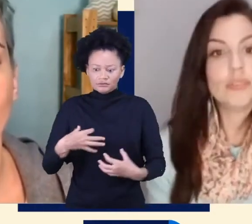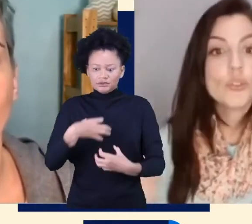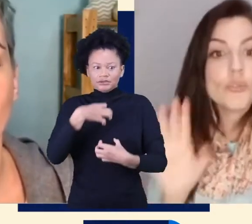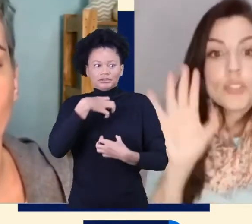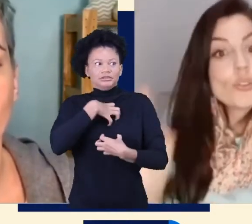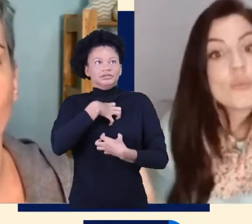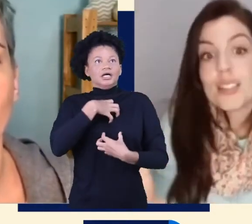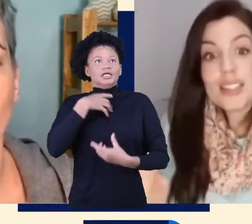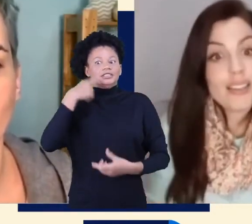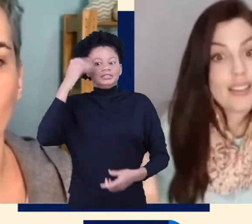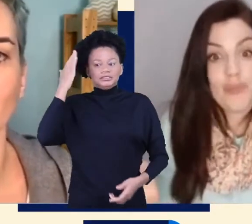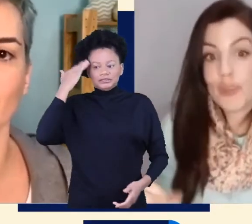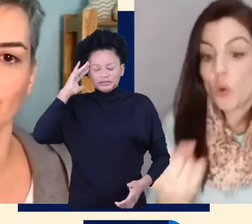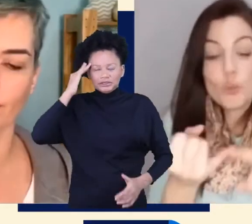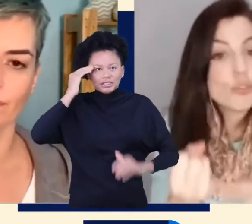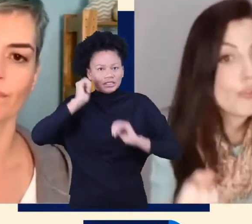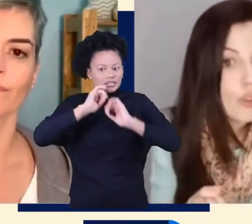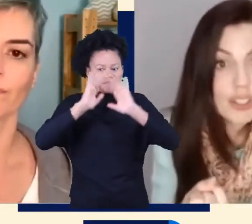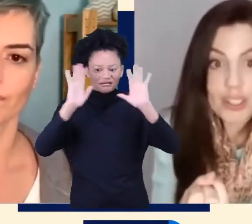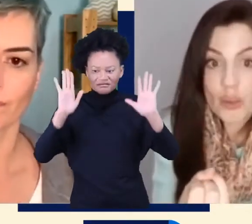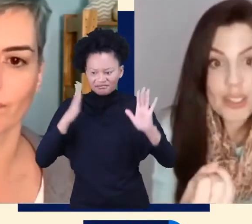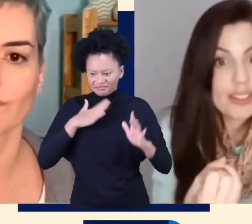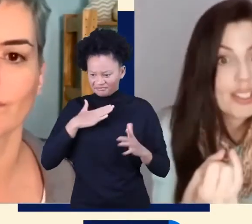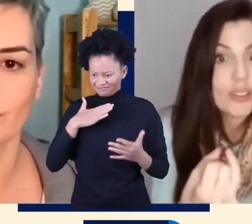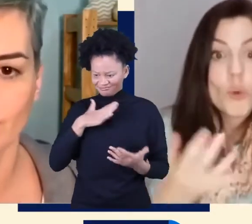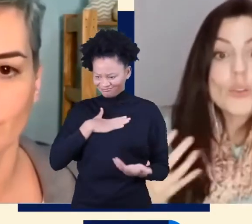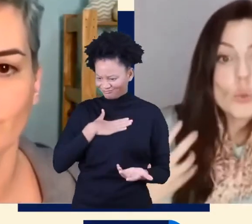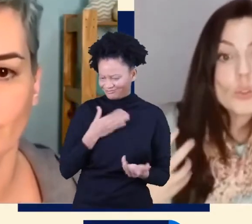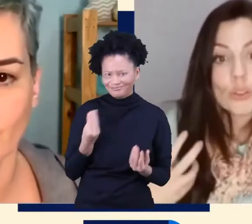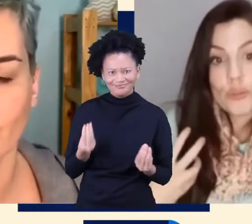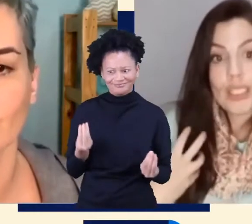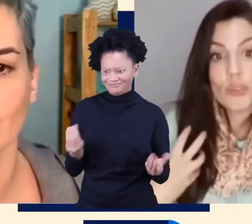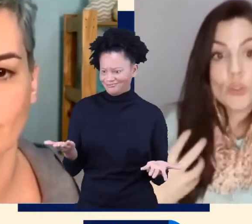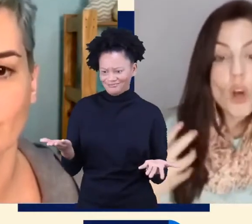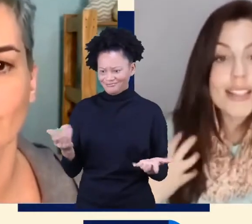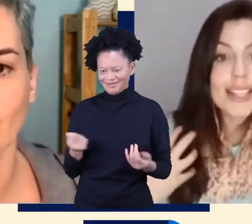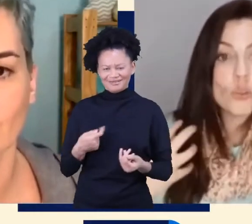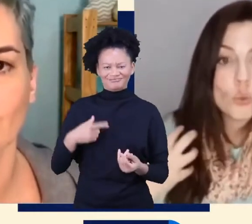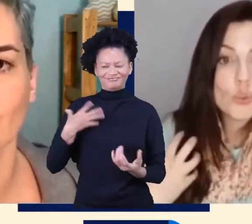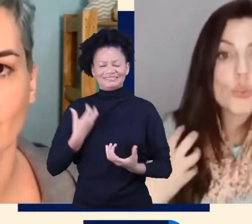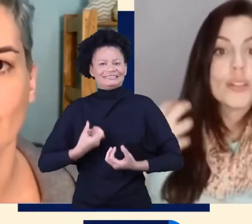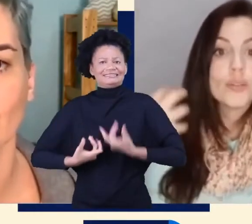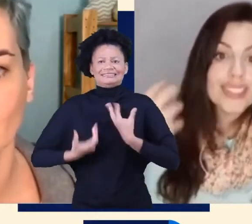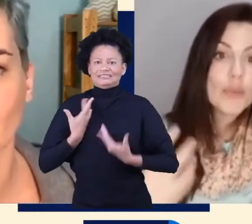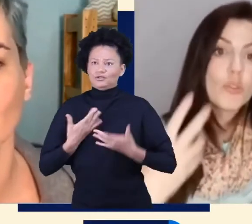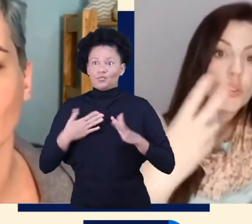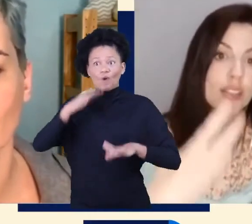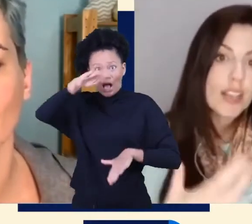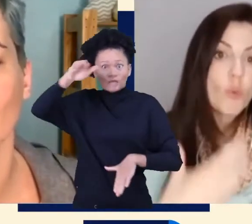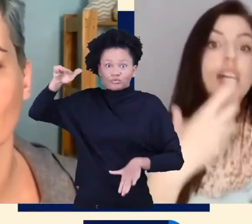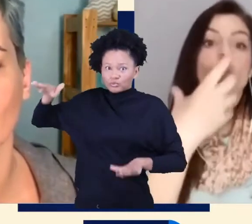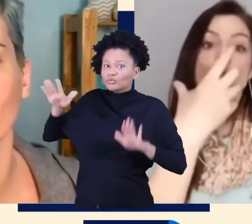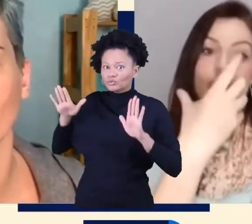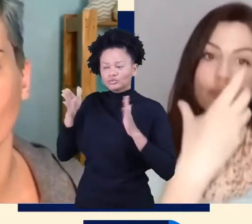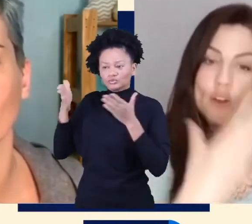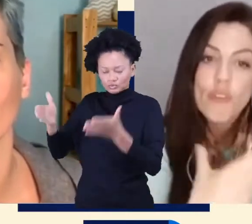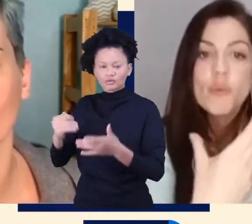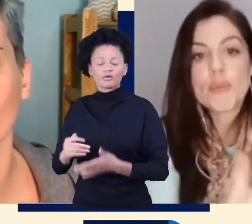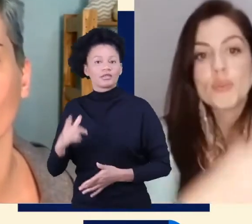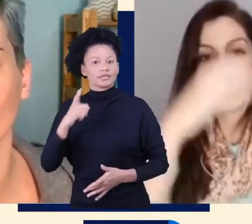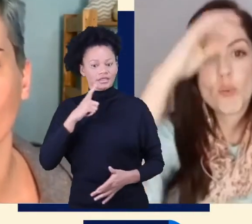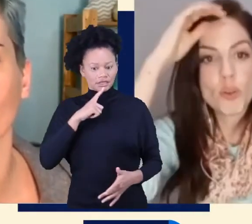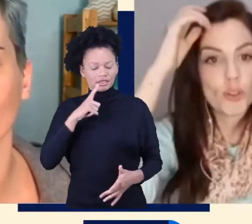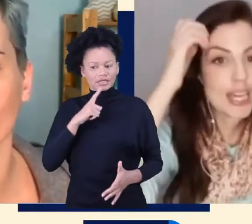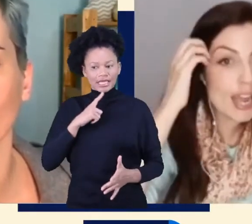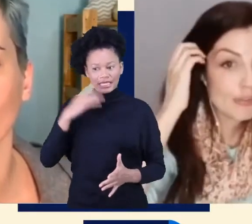meu, isso não me excita. O uso de força não me excita. O adulto, eu tô falando, nós adultos, quando temos noção do que envolve